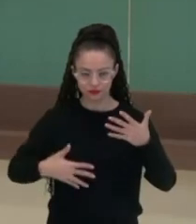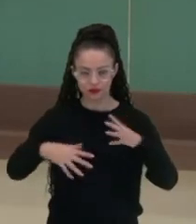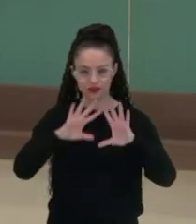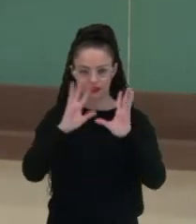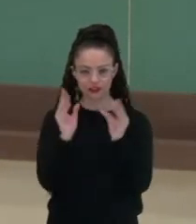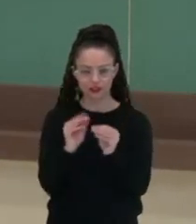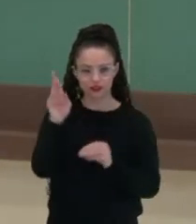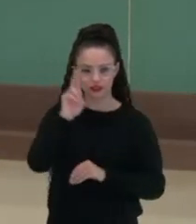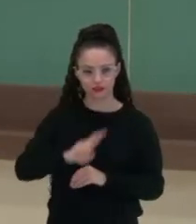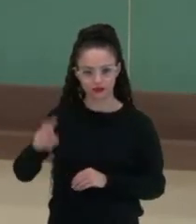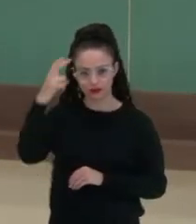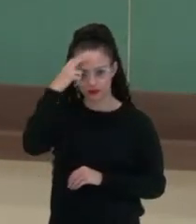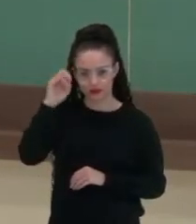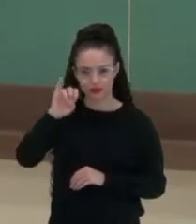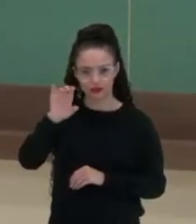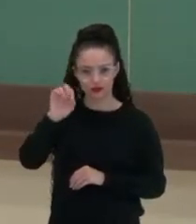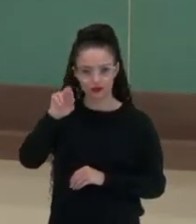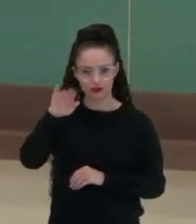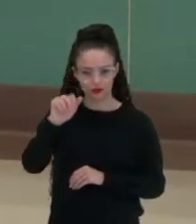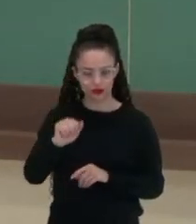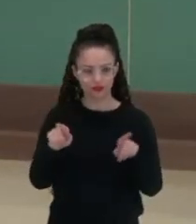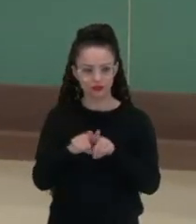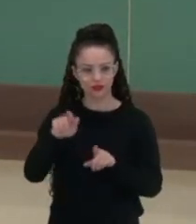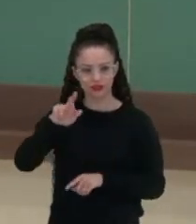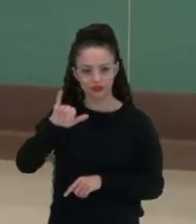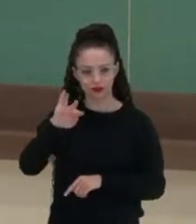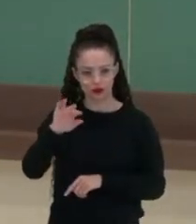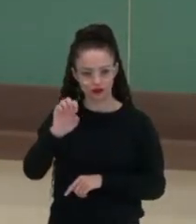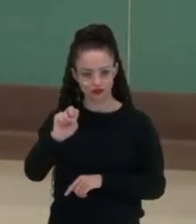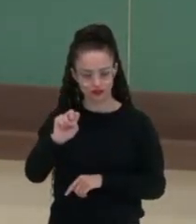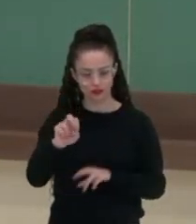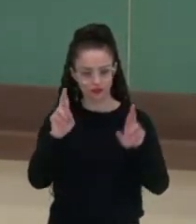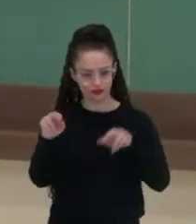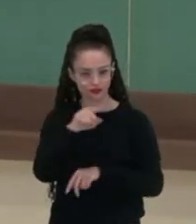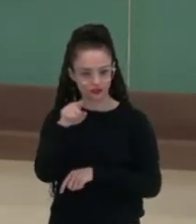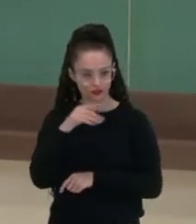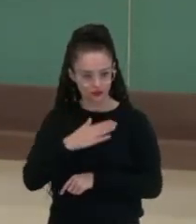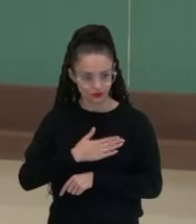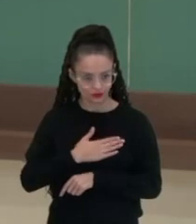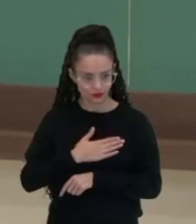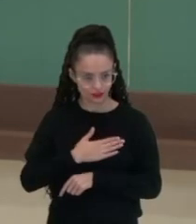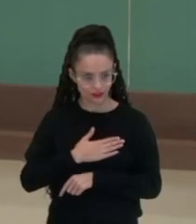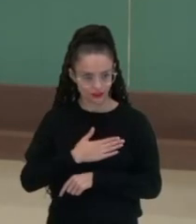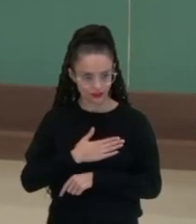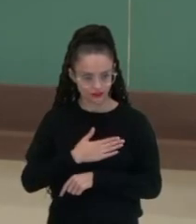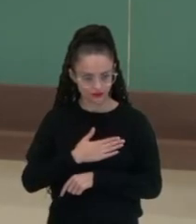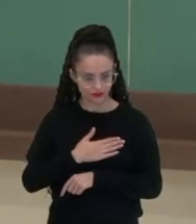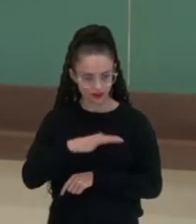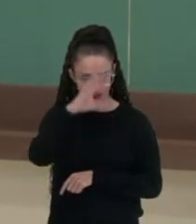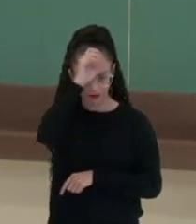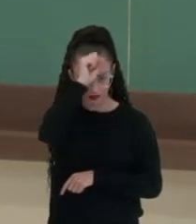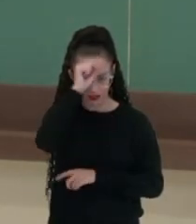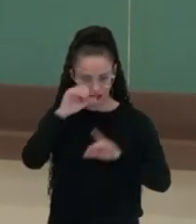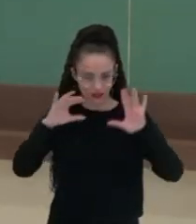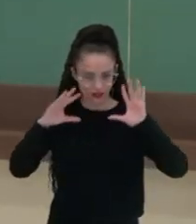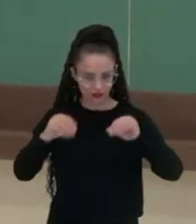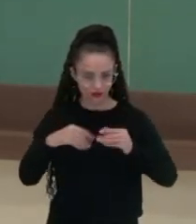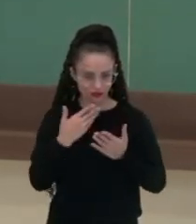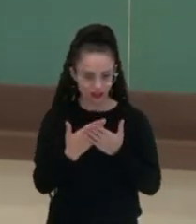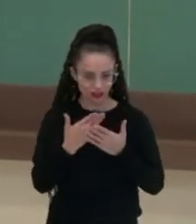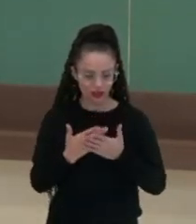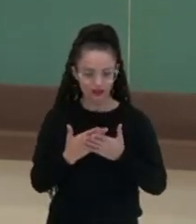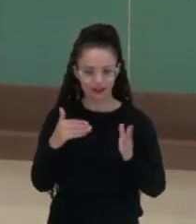retomada aí da cultura iorubá e dos griots. Espero que vocês tenham gostado. tenham captado aí toda a mensagem da